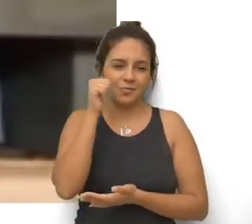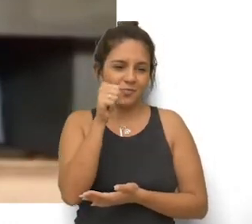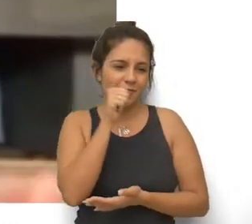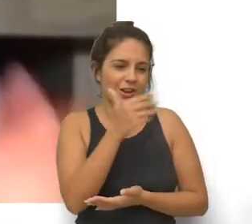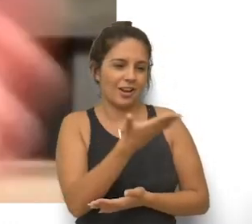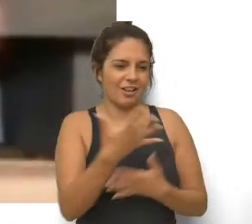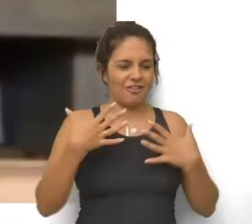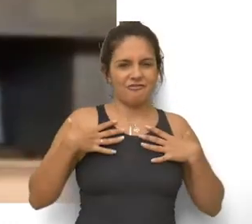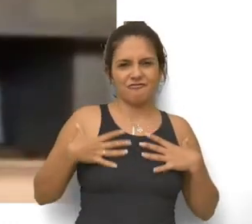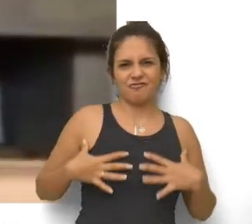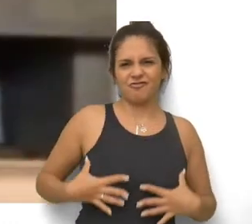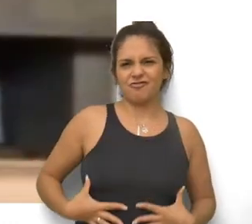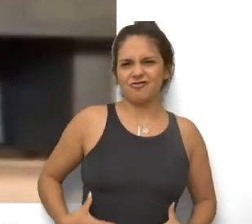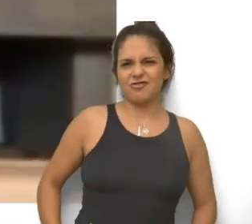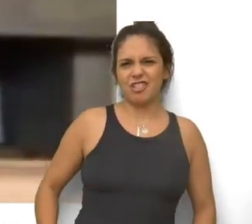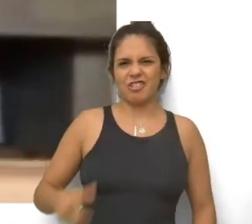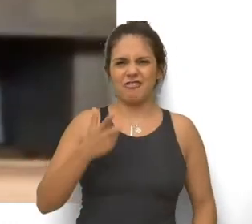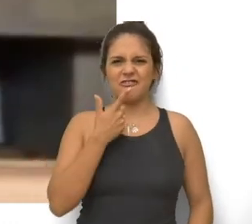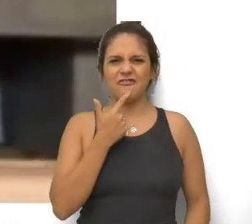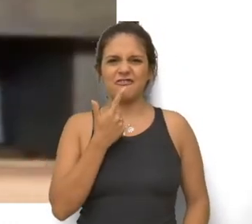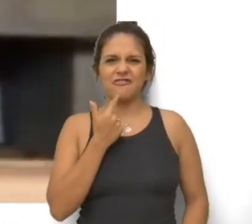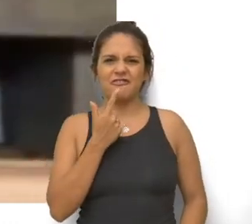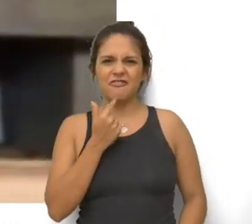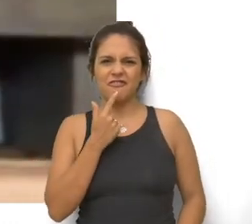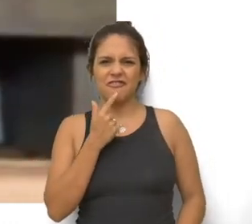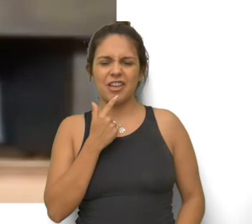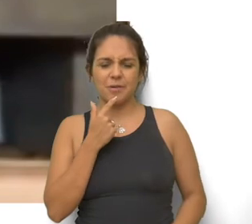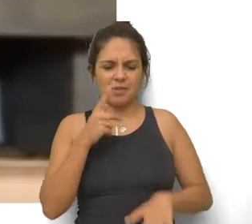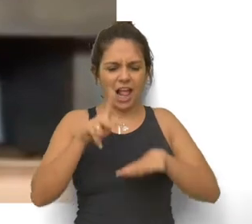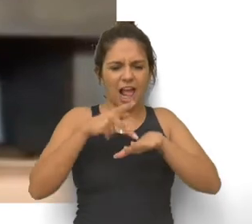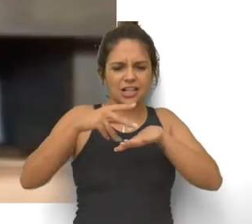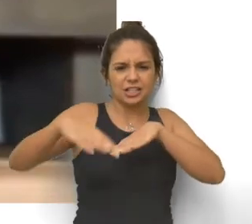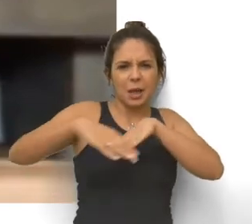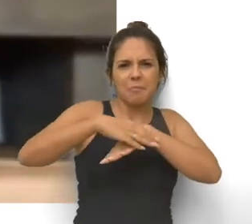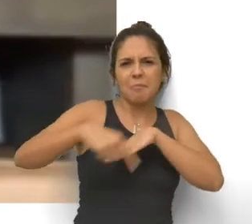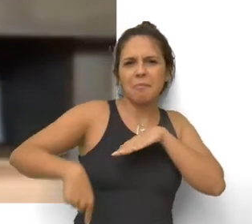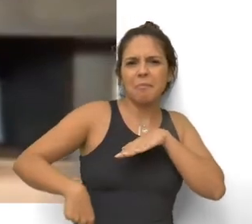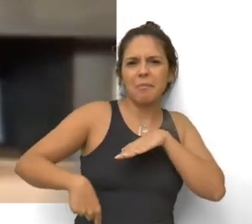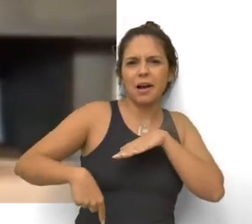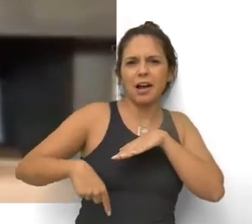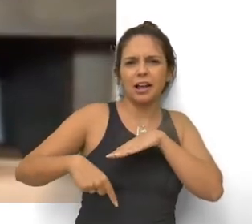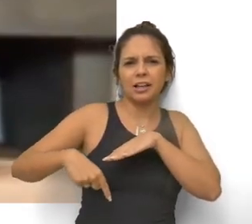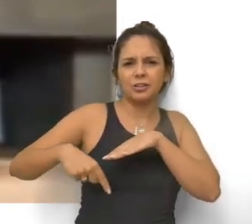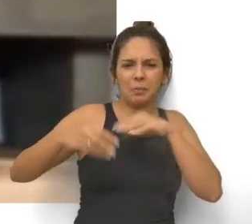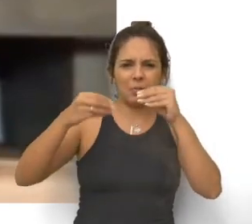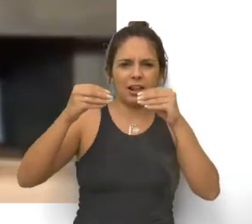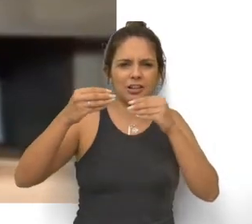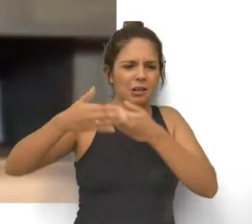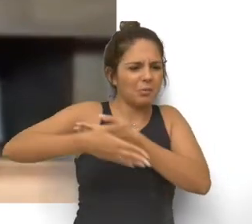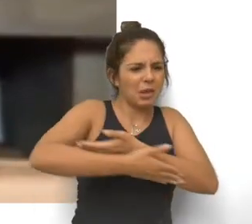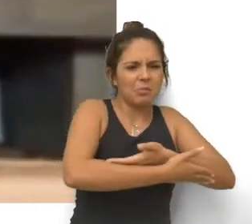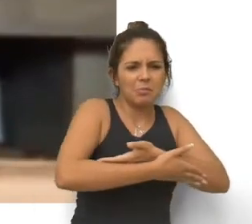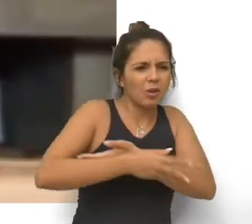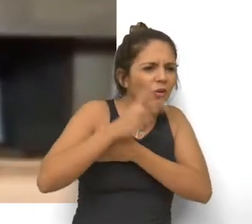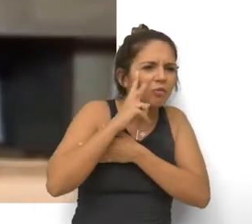com vestidos vermelhos, sandálias plásticas, e bebês quase